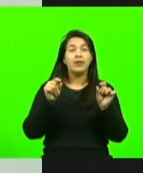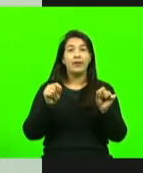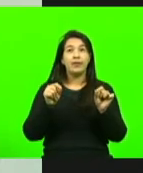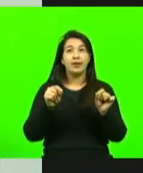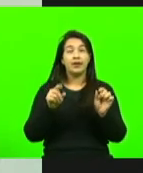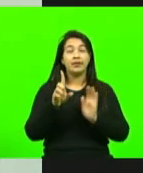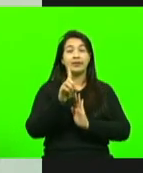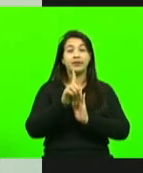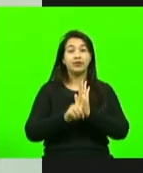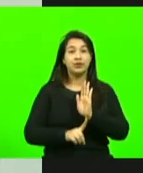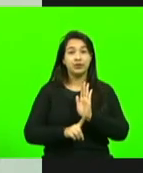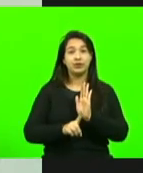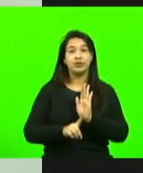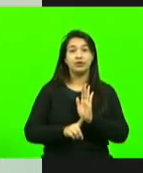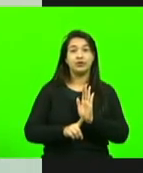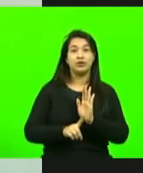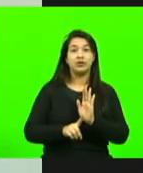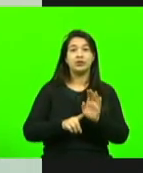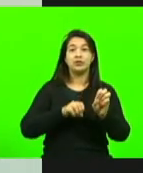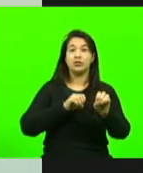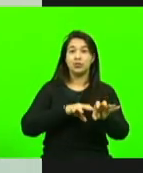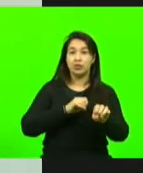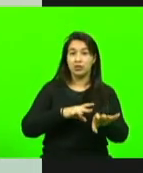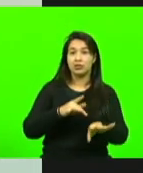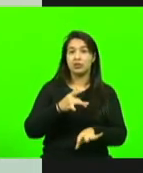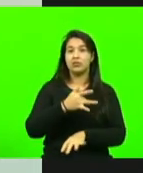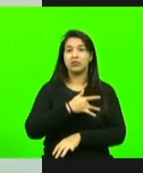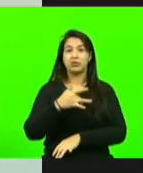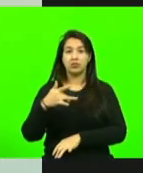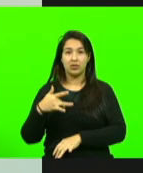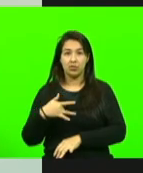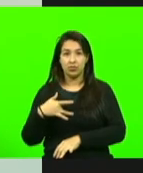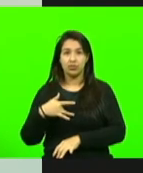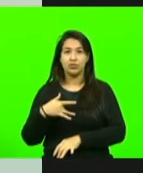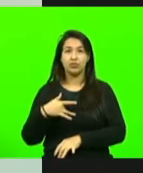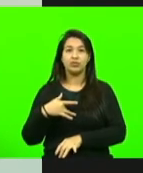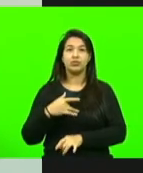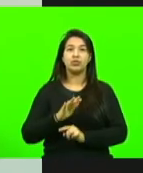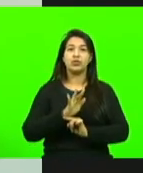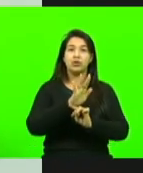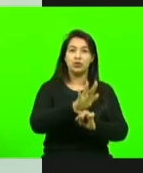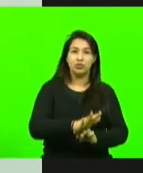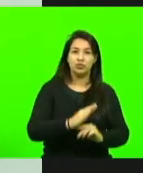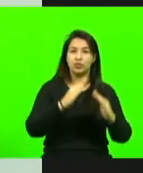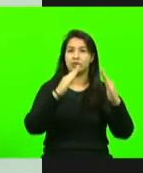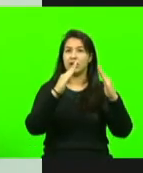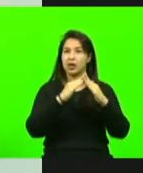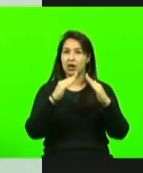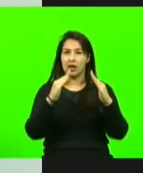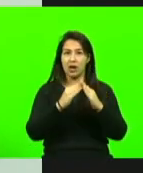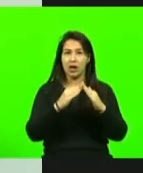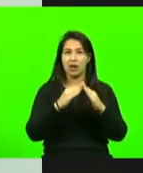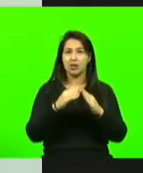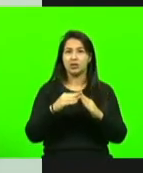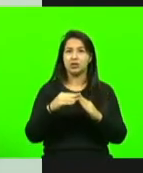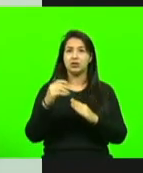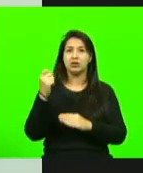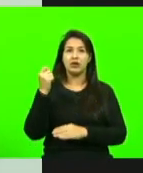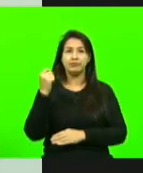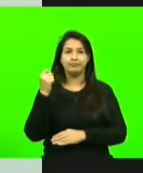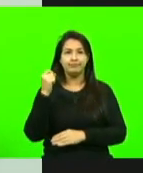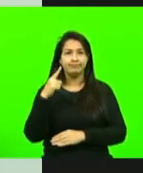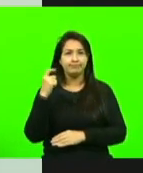direito à educação o direito à saúde direito à assistência direito a casa diretor a universidade o